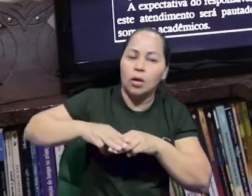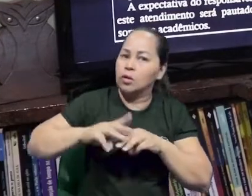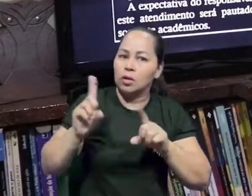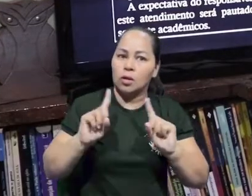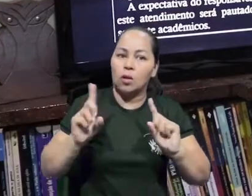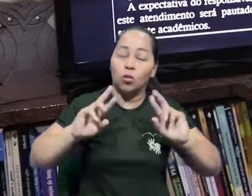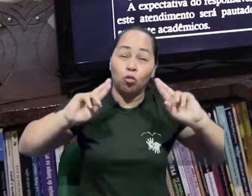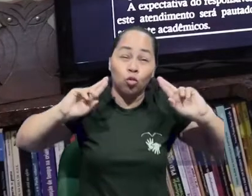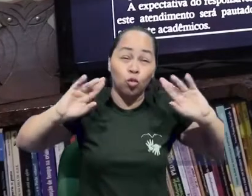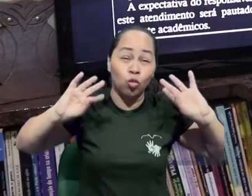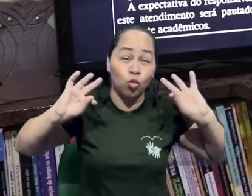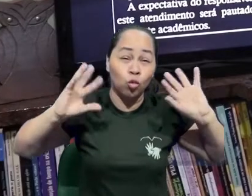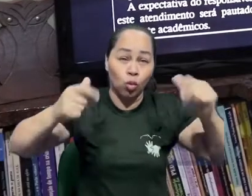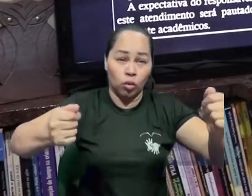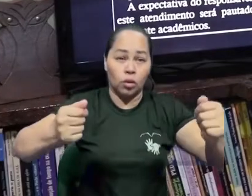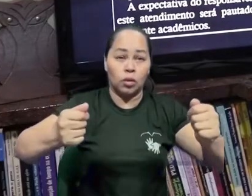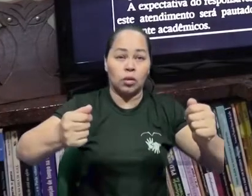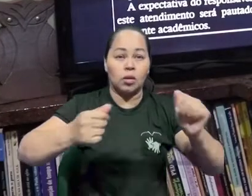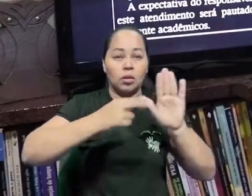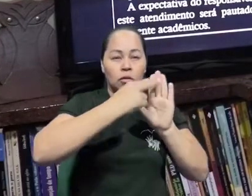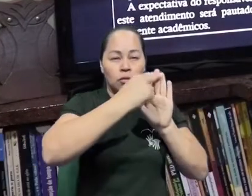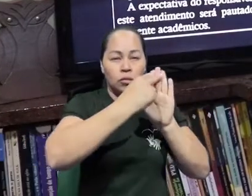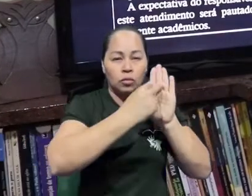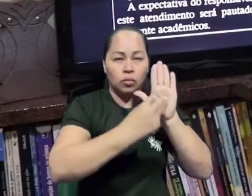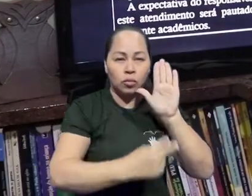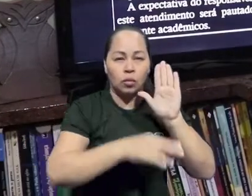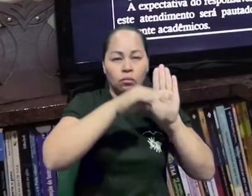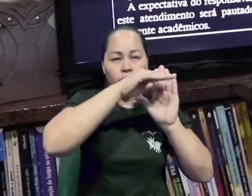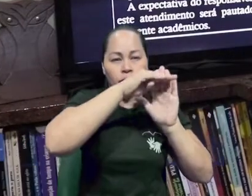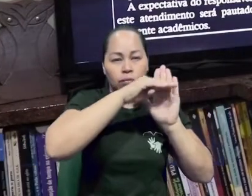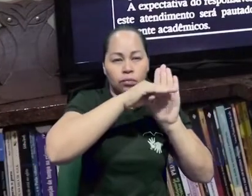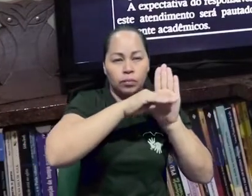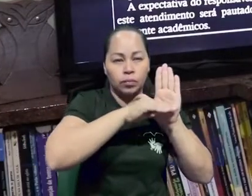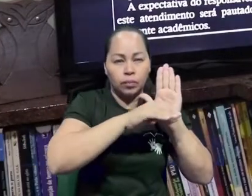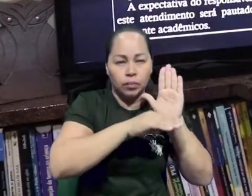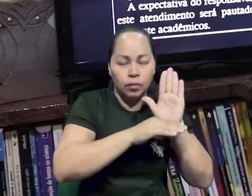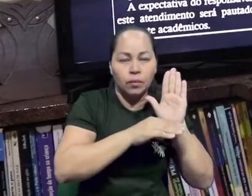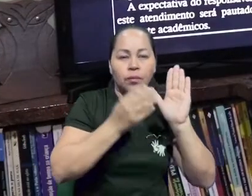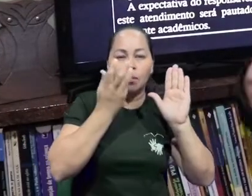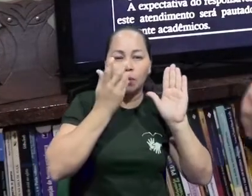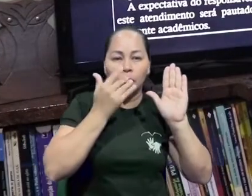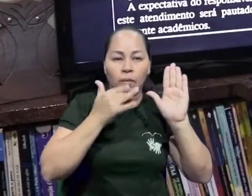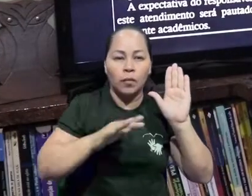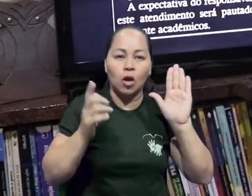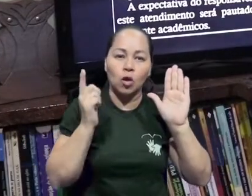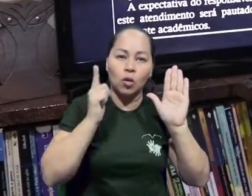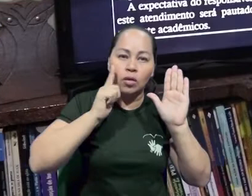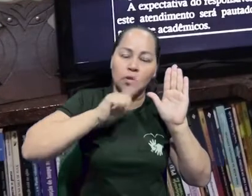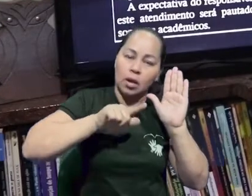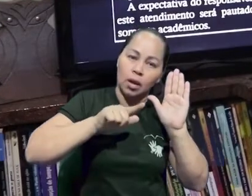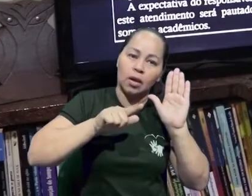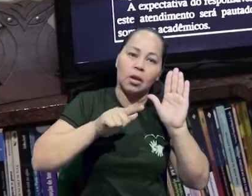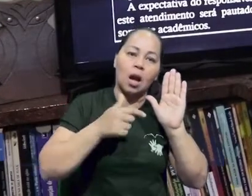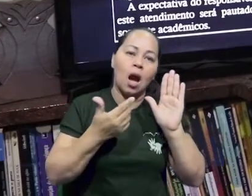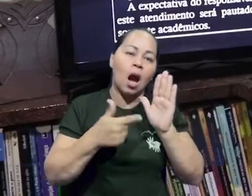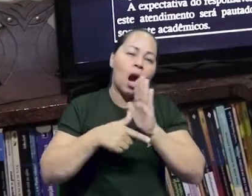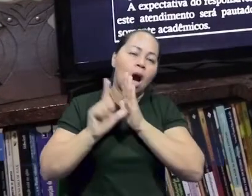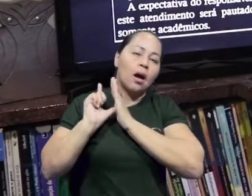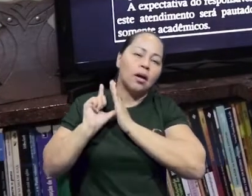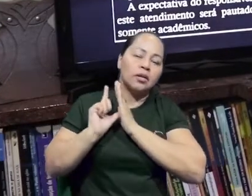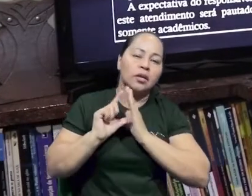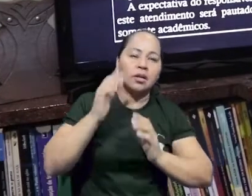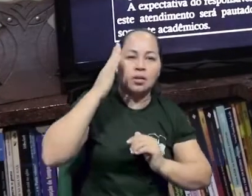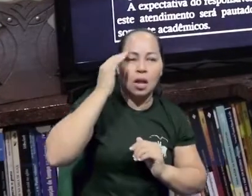as habilidades prévias, né, que vem antes da criança conseguir escrever o nome, escrever as letras do